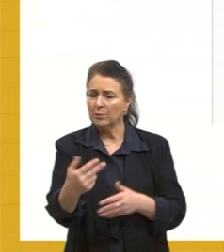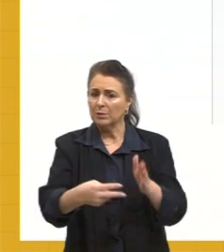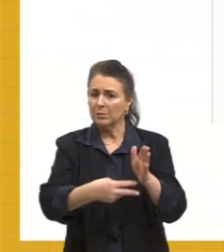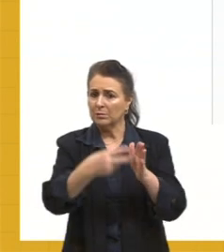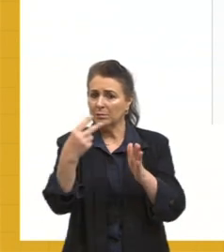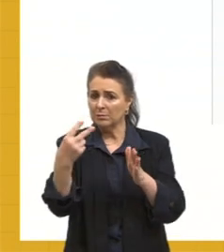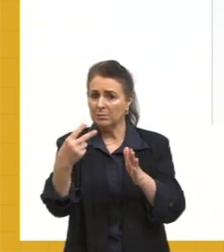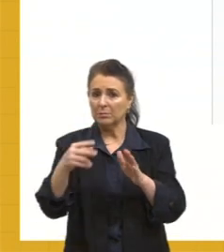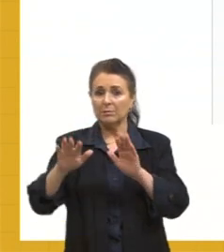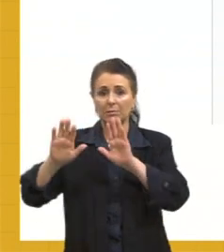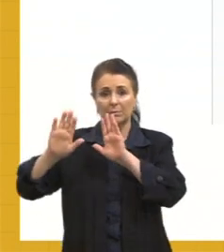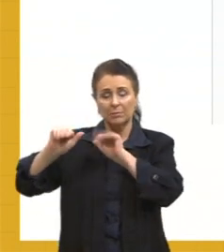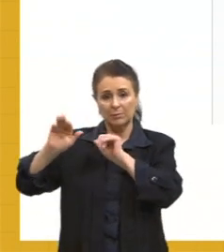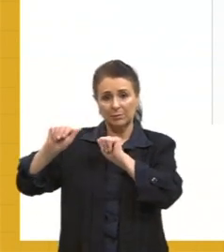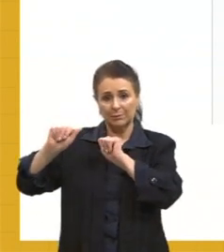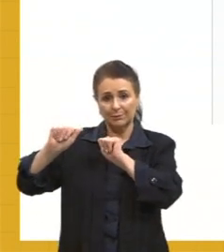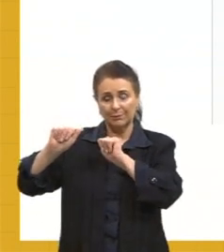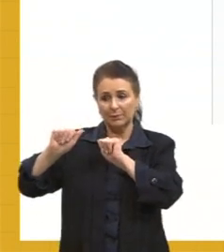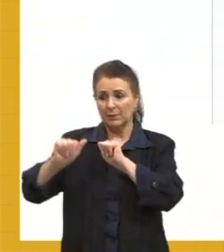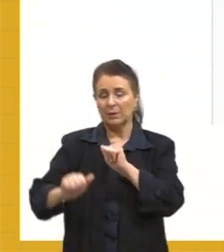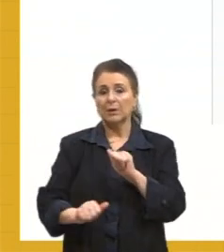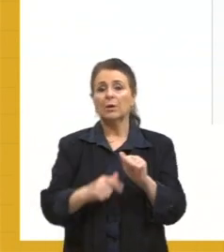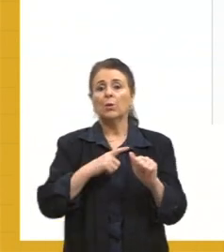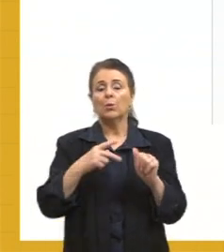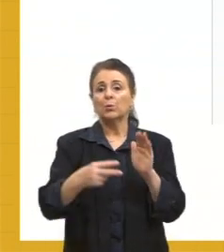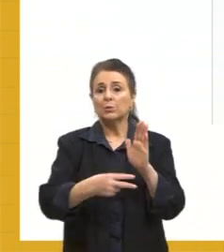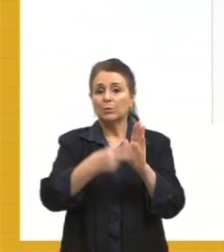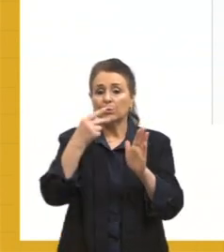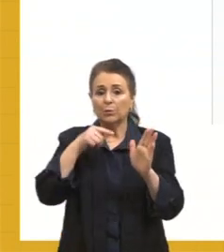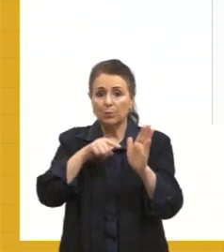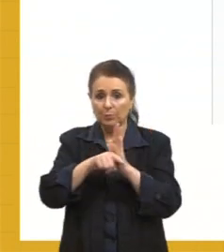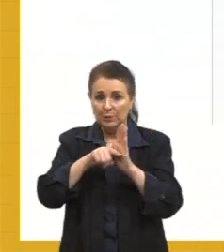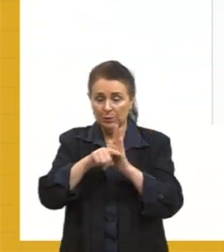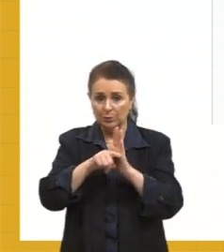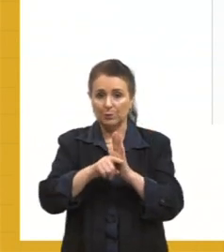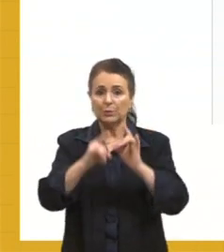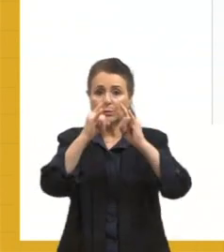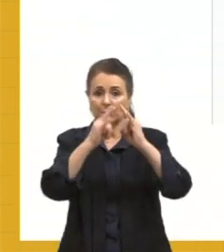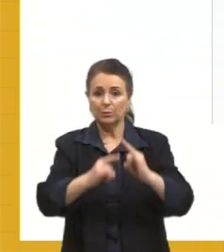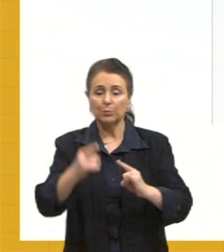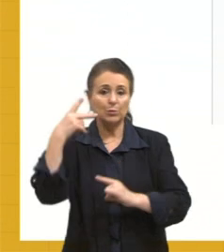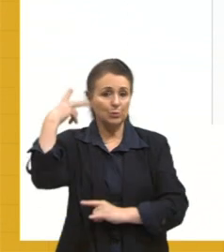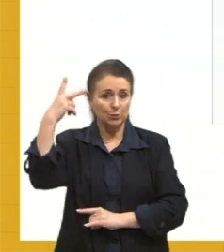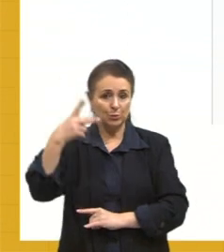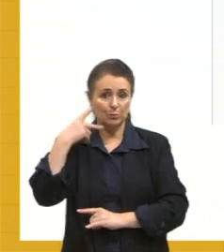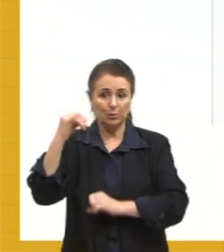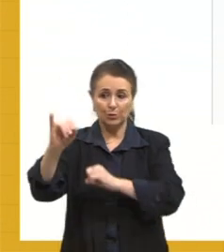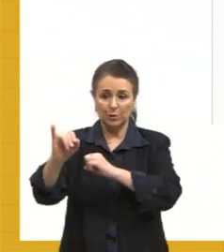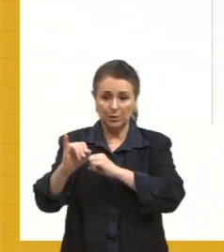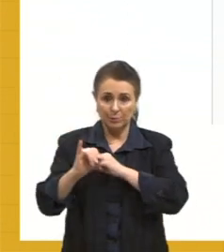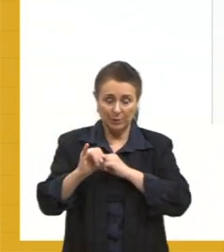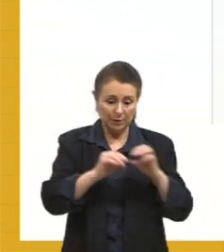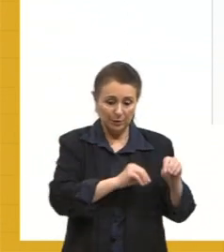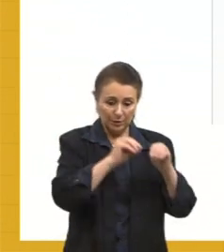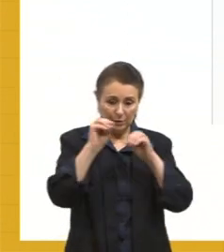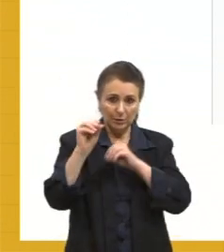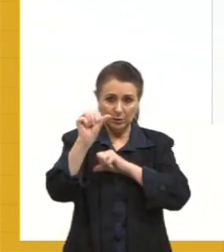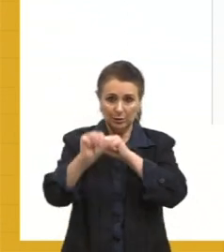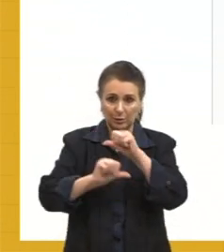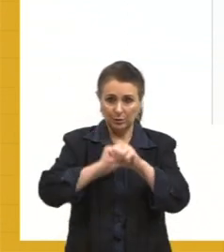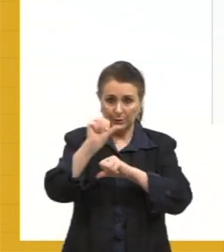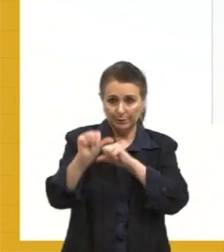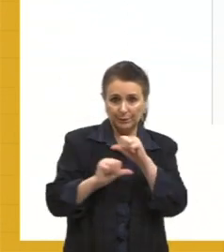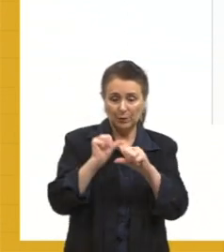espanhol e segundo um levantamento do Instituto de políticas migratórias lá com base no senso americano de